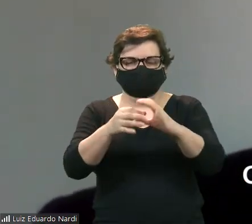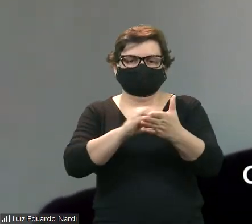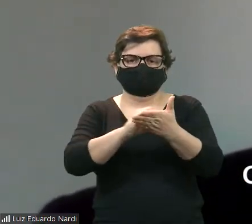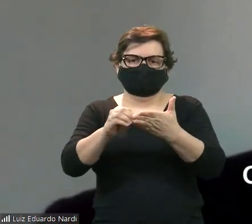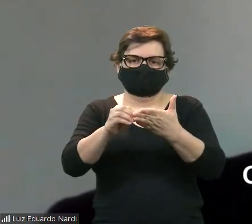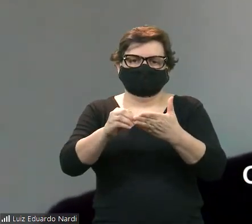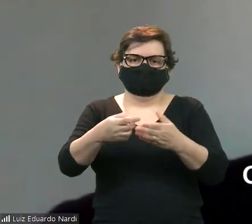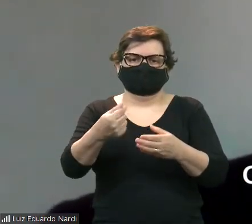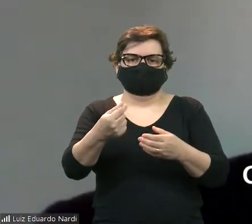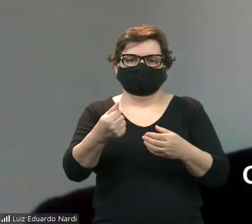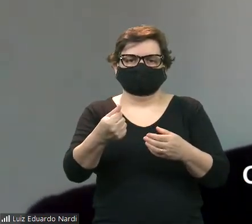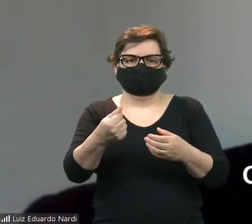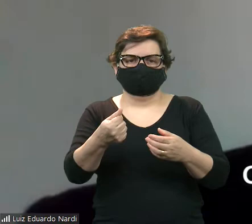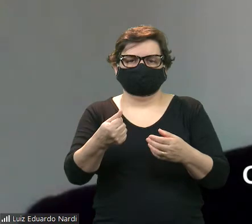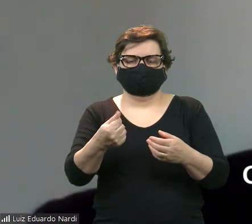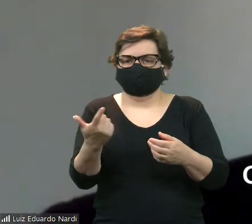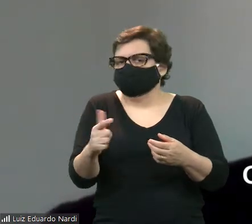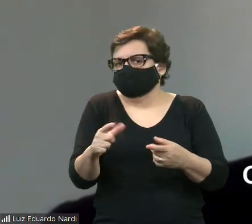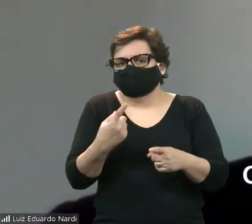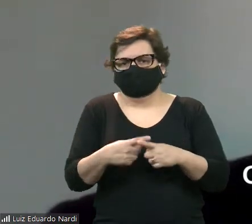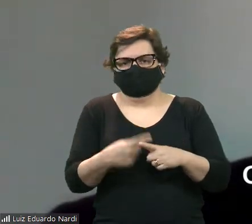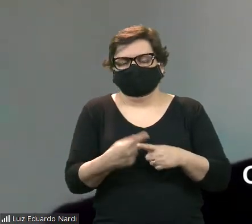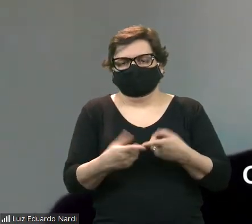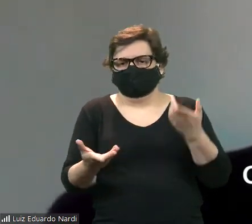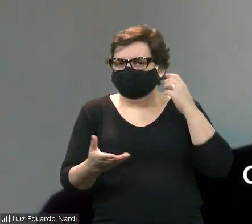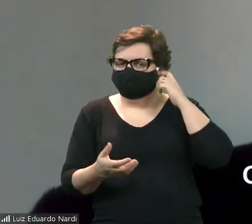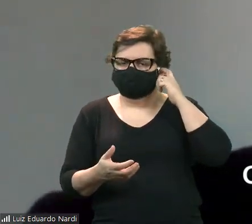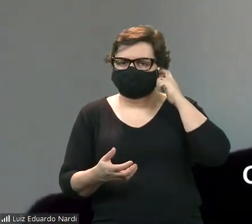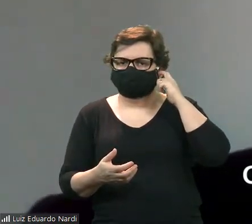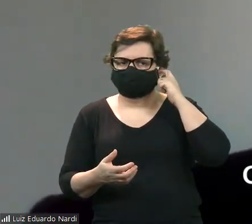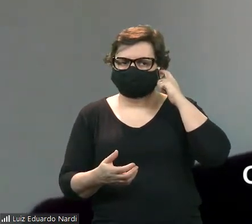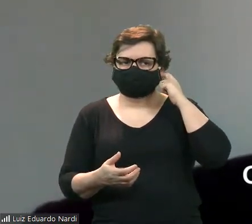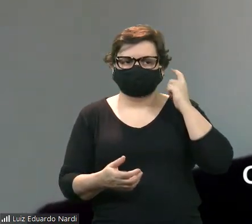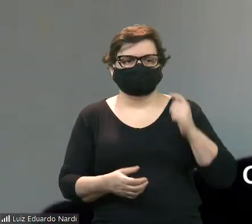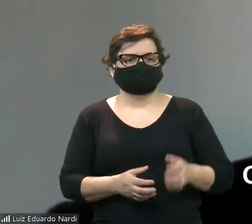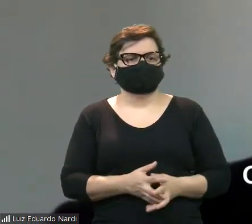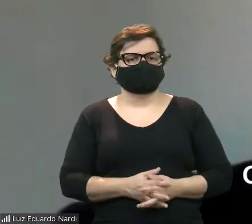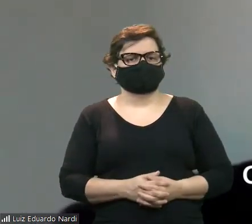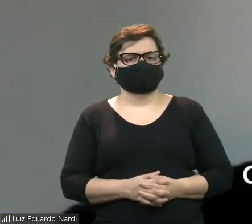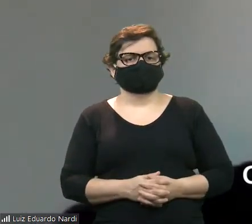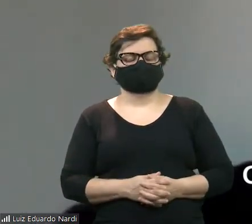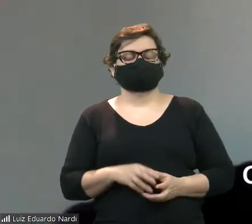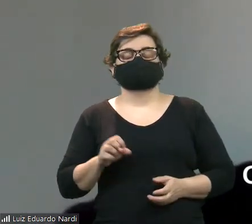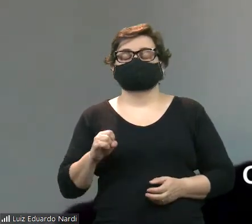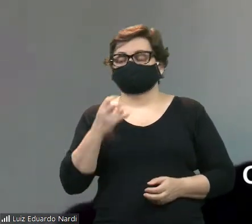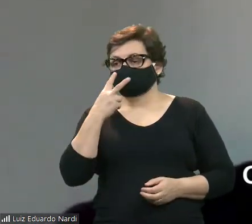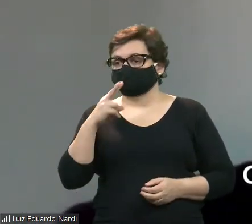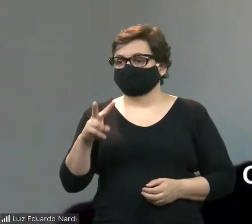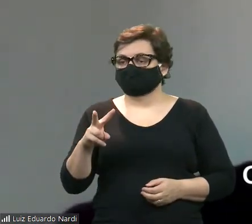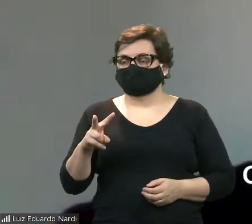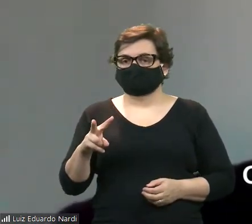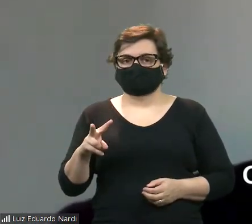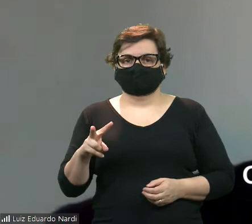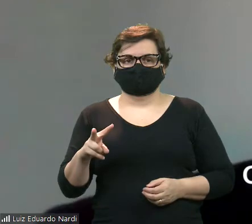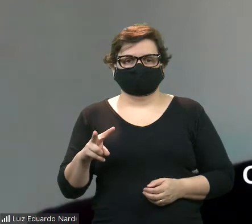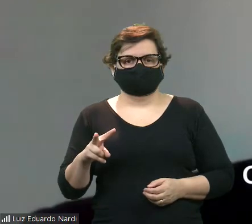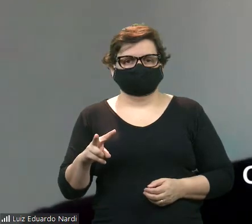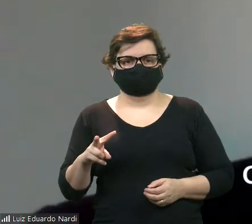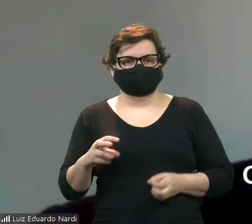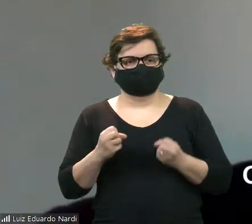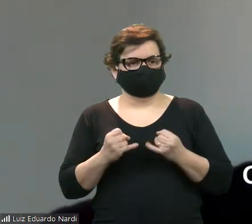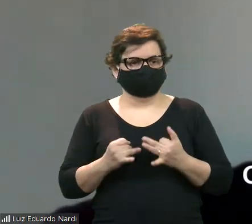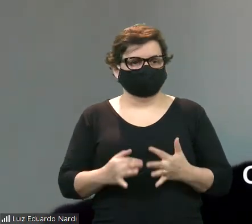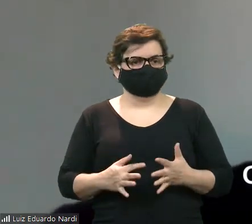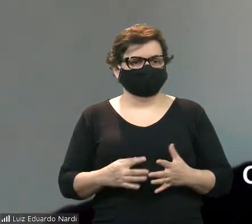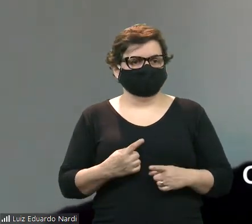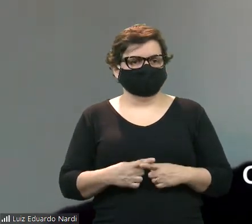Não vejo absolutamente nenhuma razão. E se forem verificar a exposição de